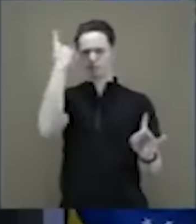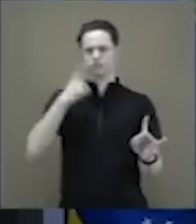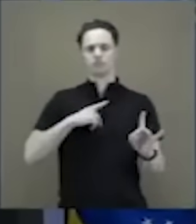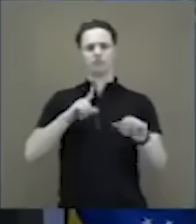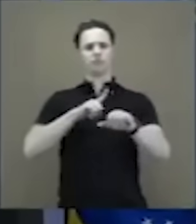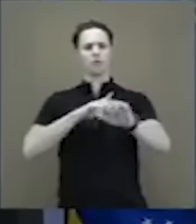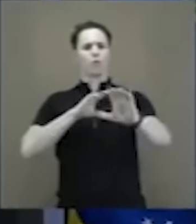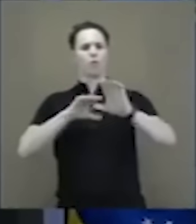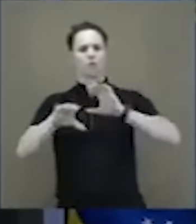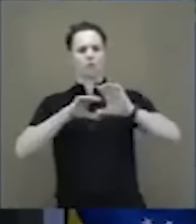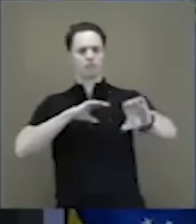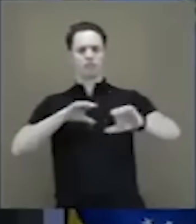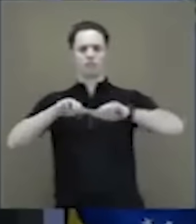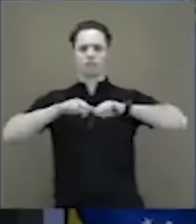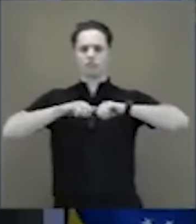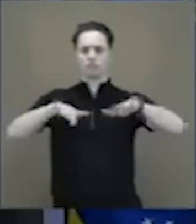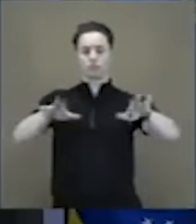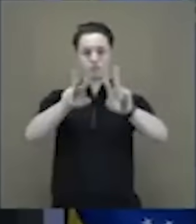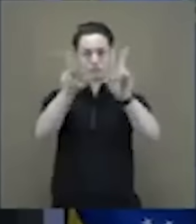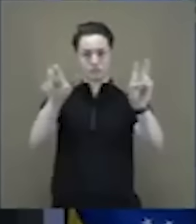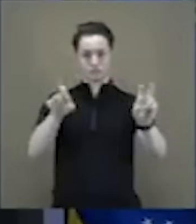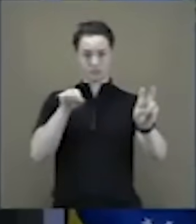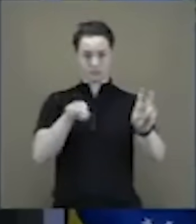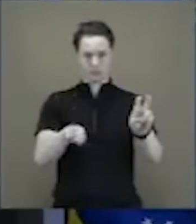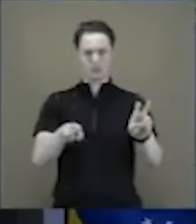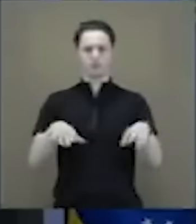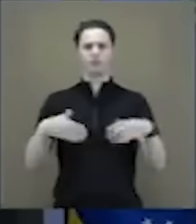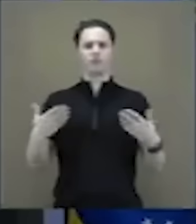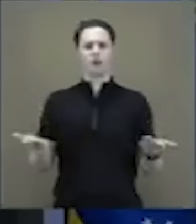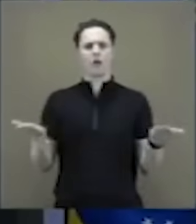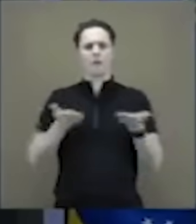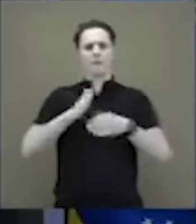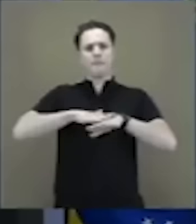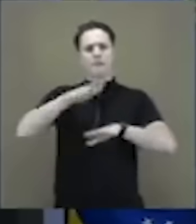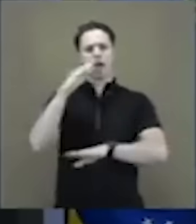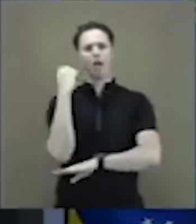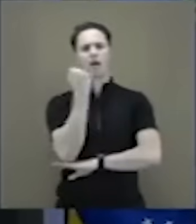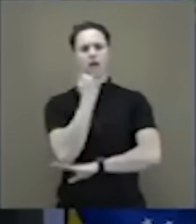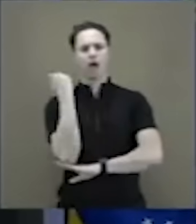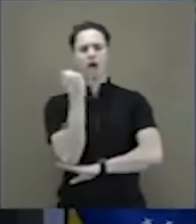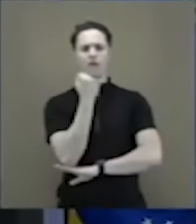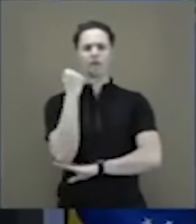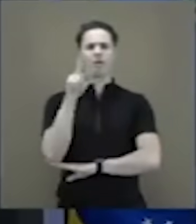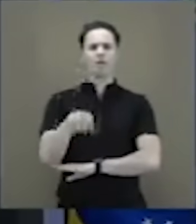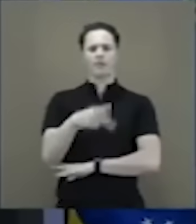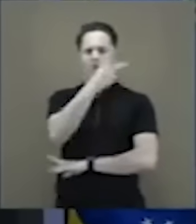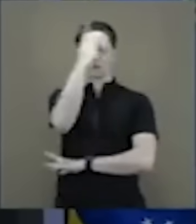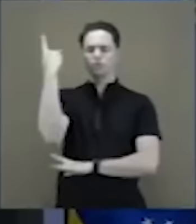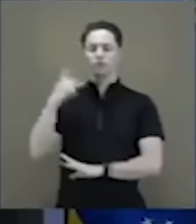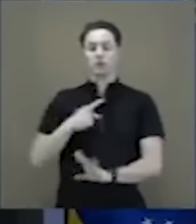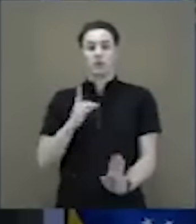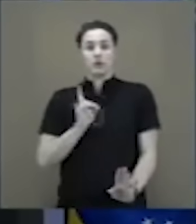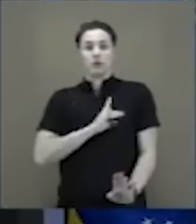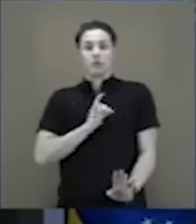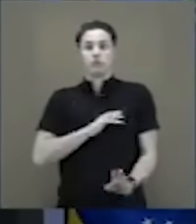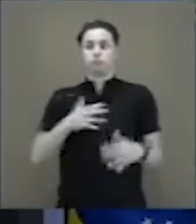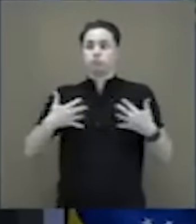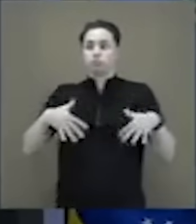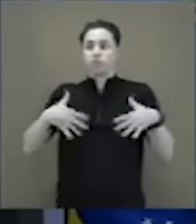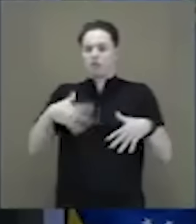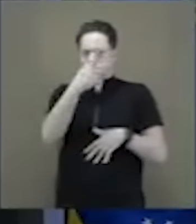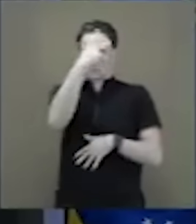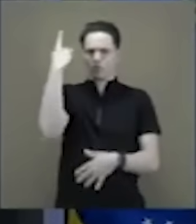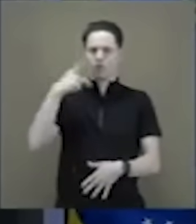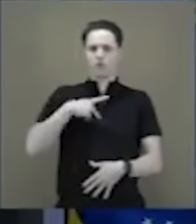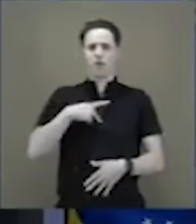comunicação se manifestando sobre esse assunto, e o mais grave, a inquietação de quem está